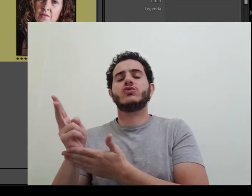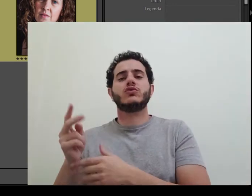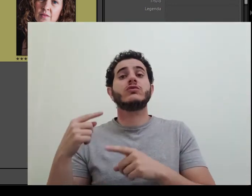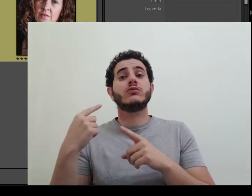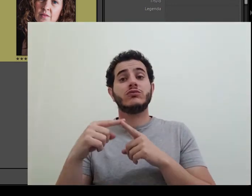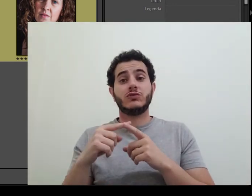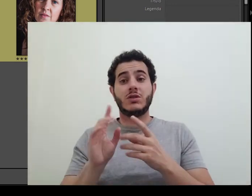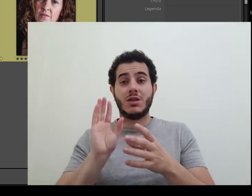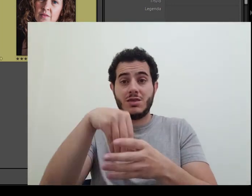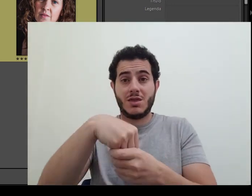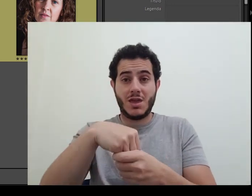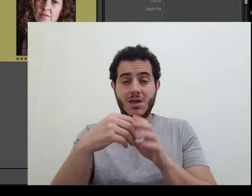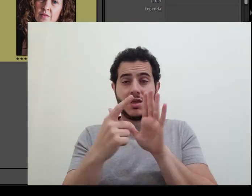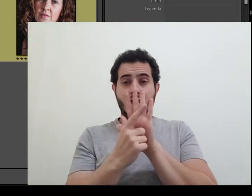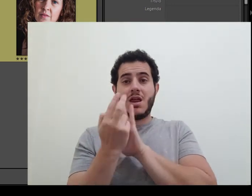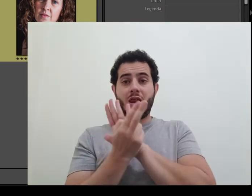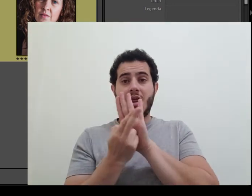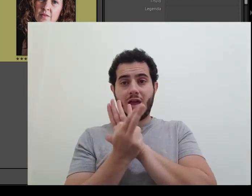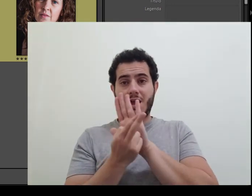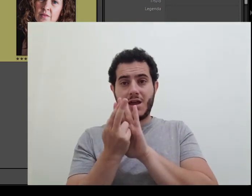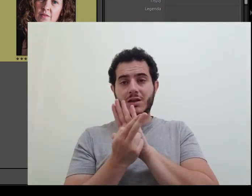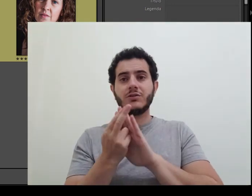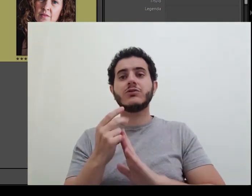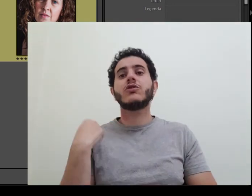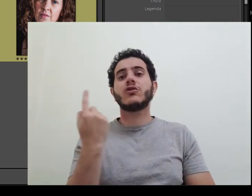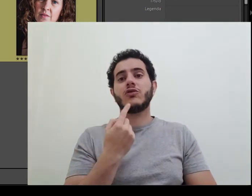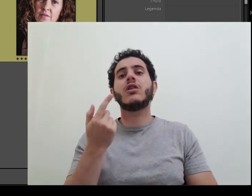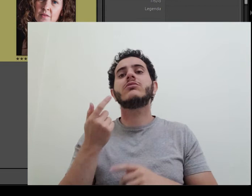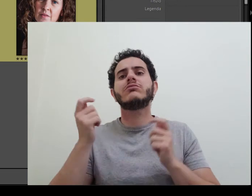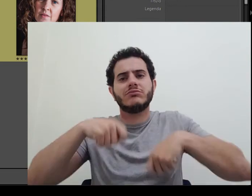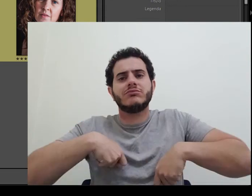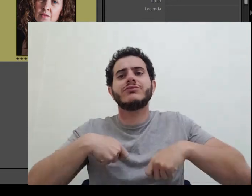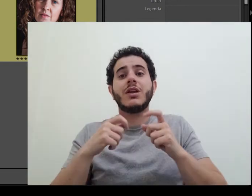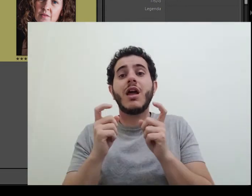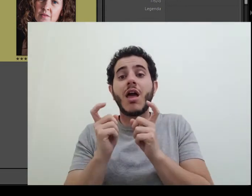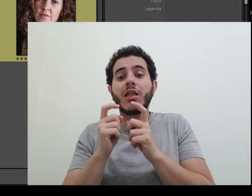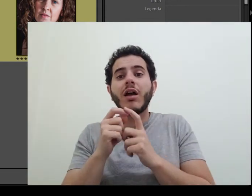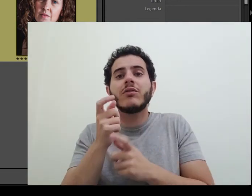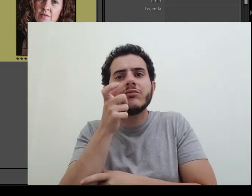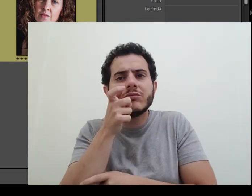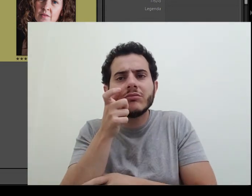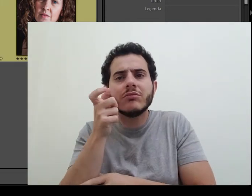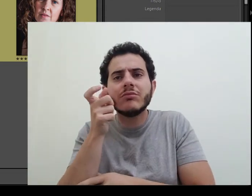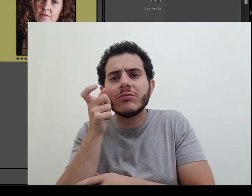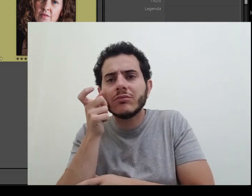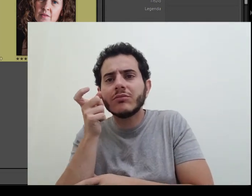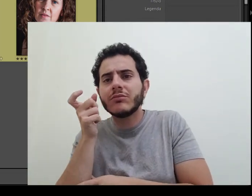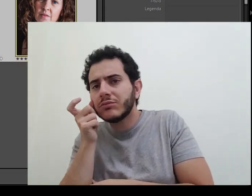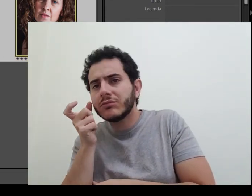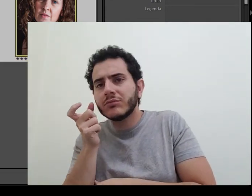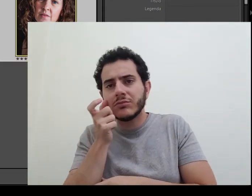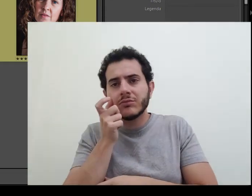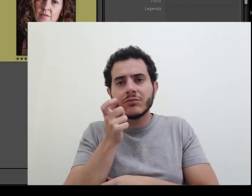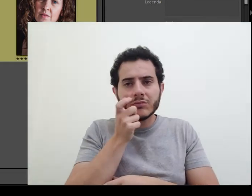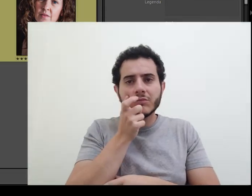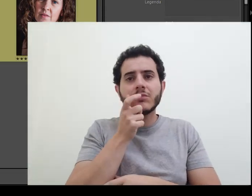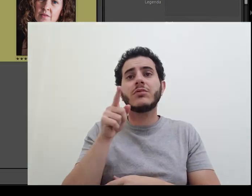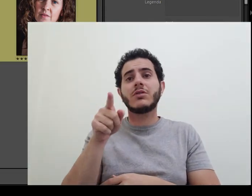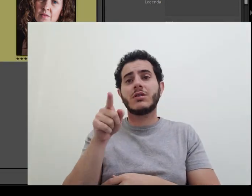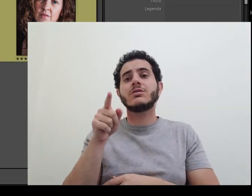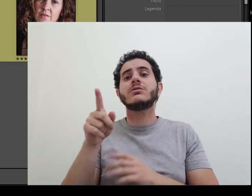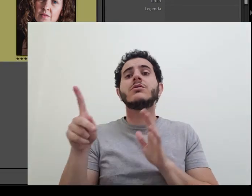Aqui no Lightroom, no arquivo catálogo, a gente consegue visualizar as fotos. Só que isso daqui é uma visualização do